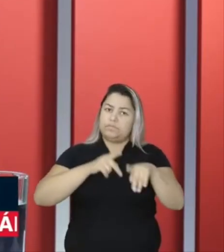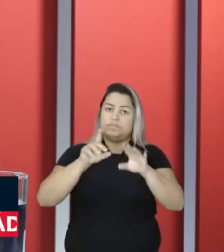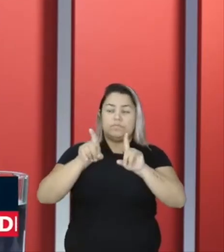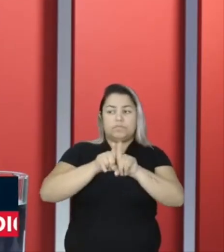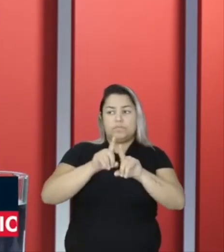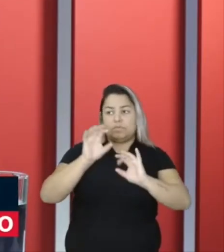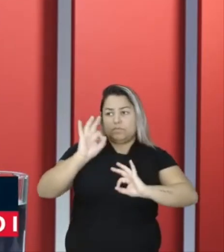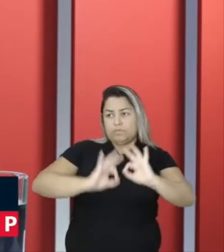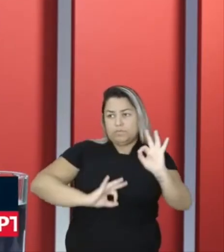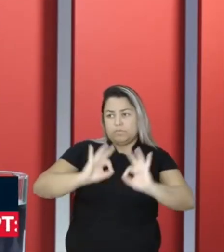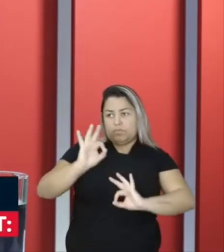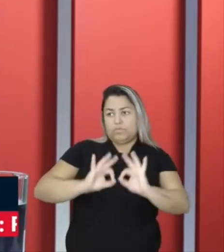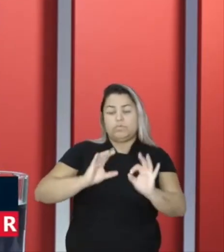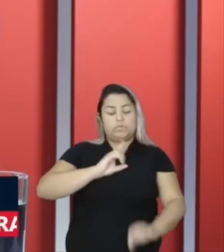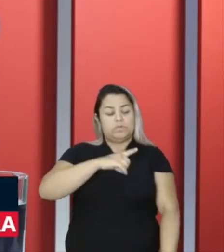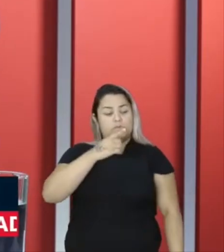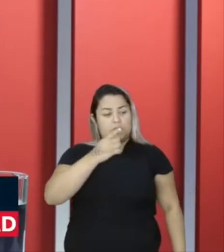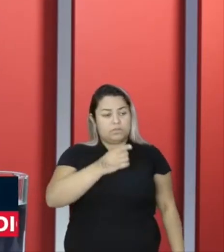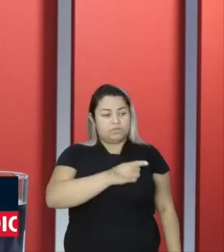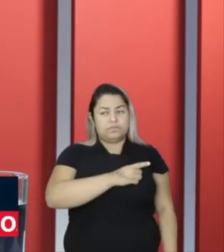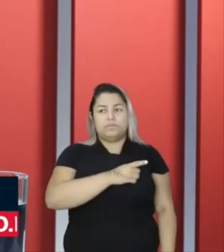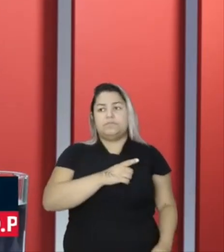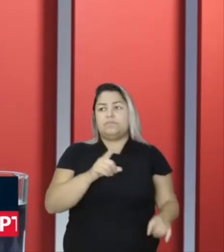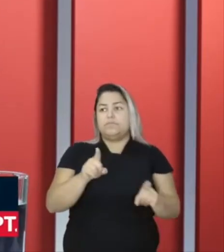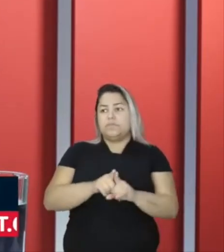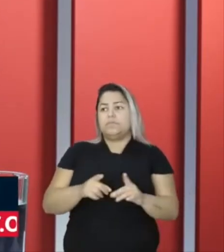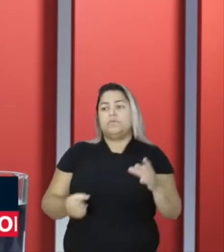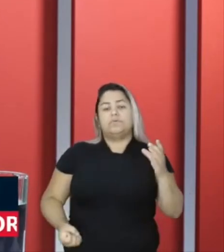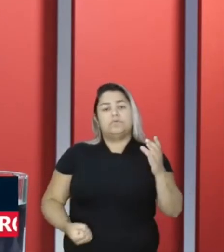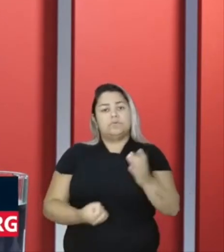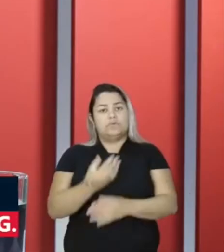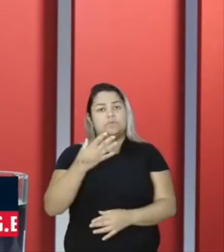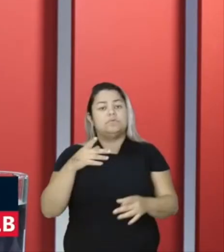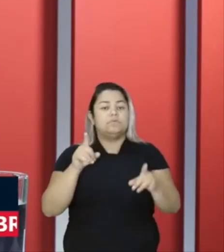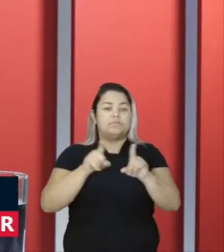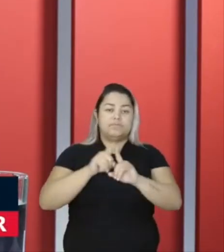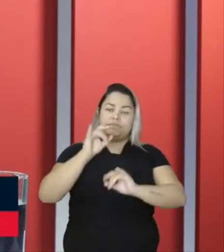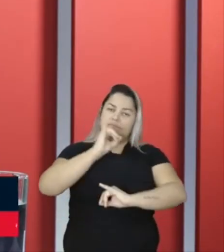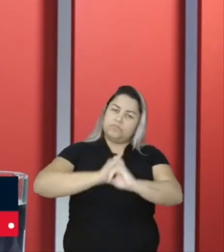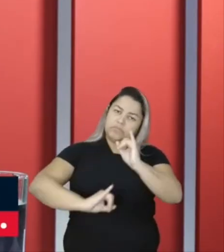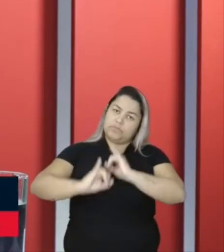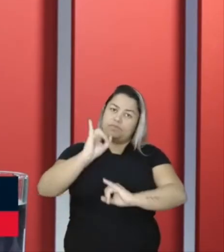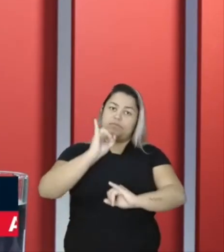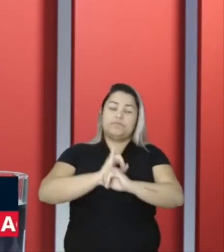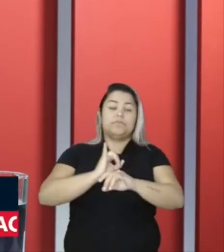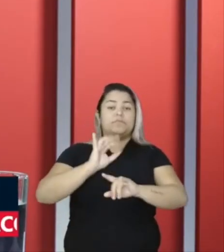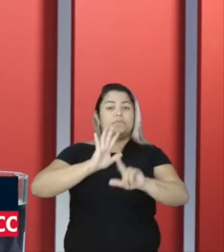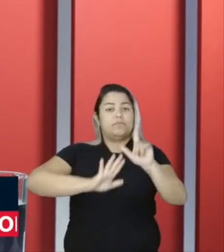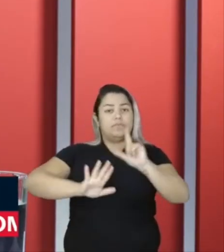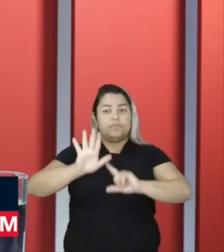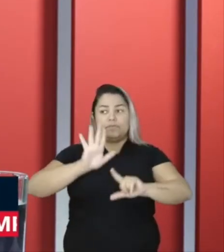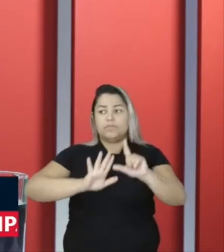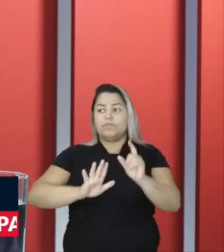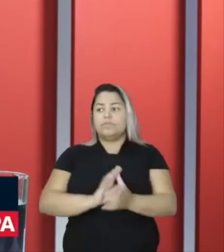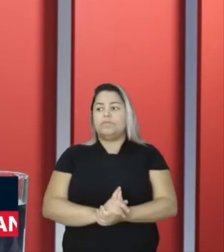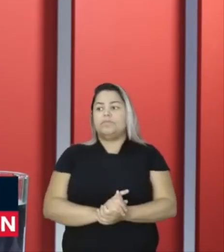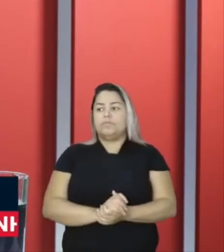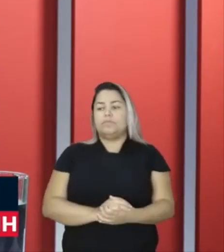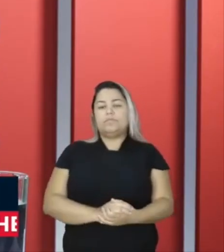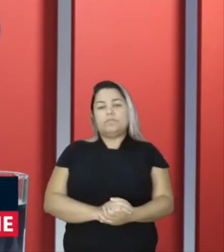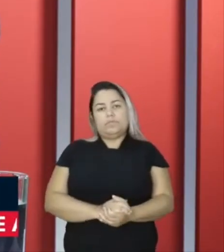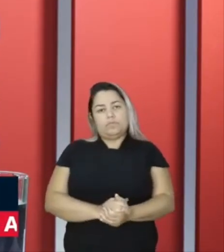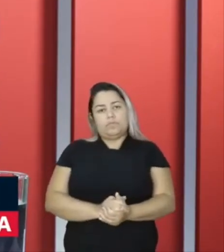dos delegados e delegadas, a criar ambientes virtuais através da plataforma do Brasil Participativo, mas também